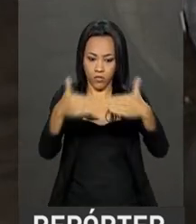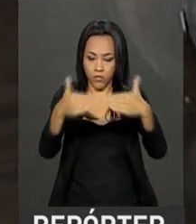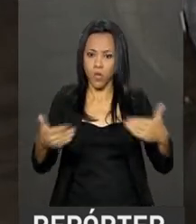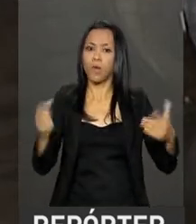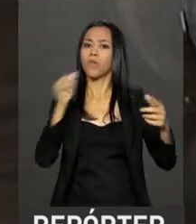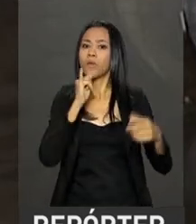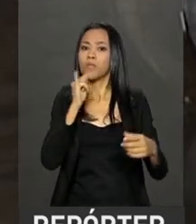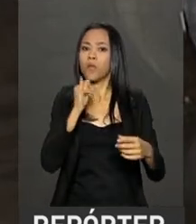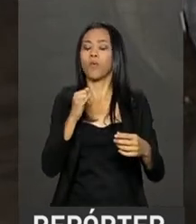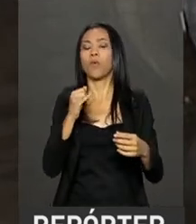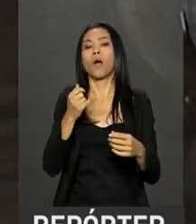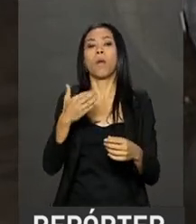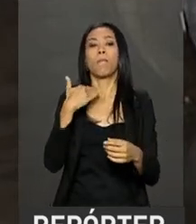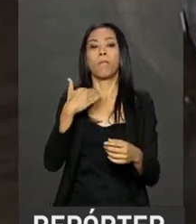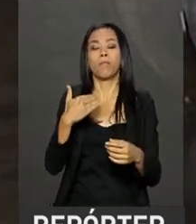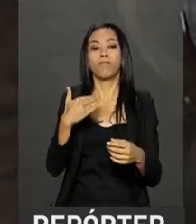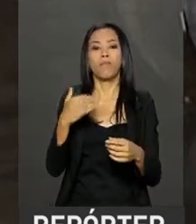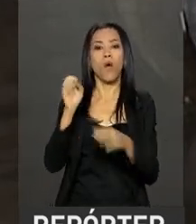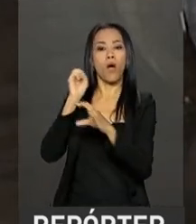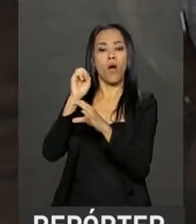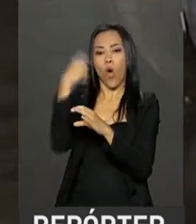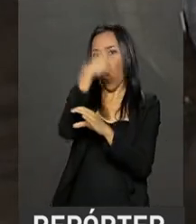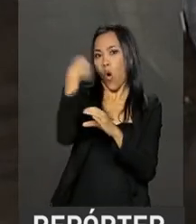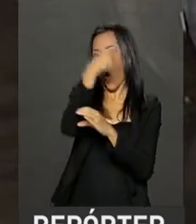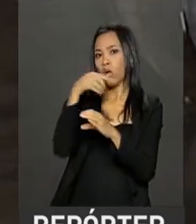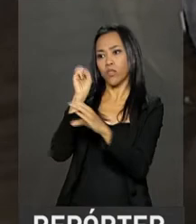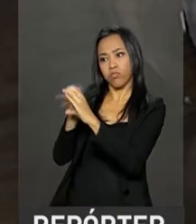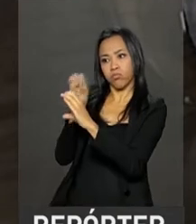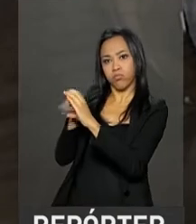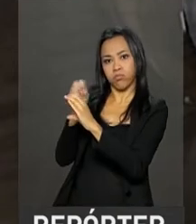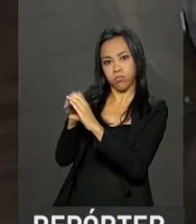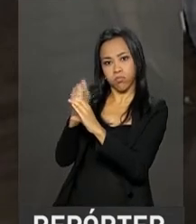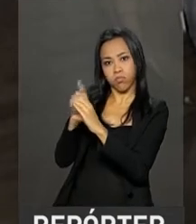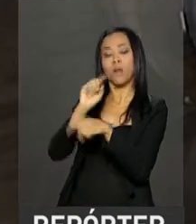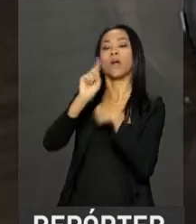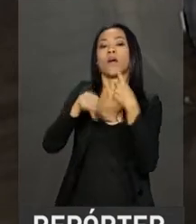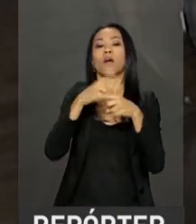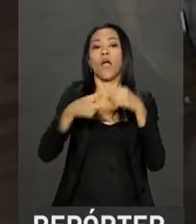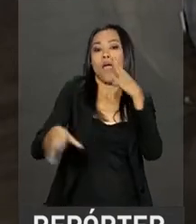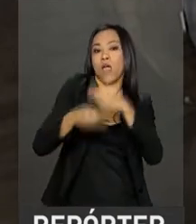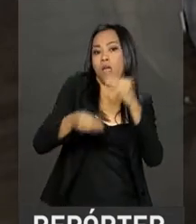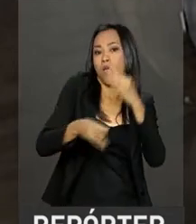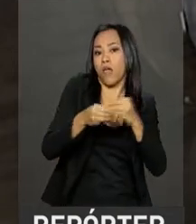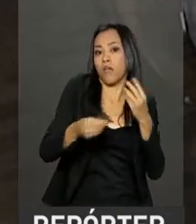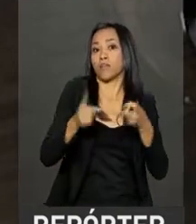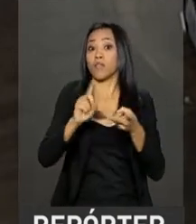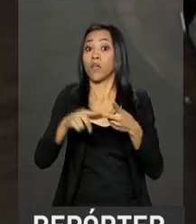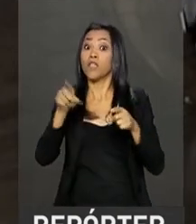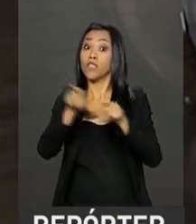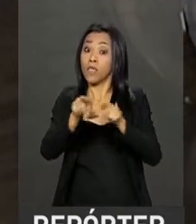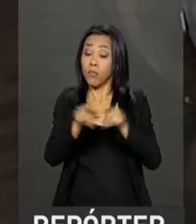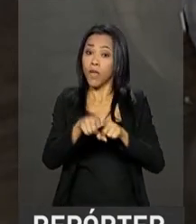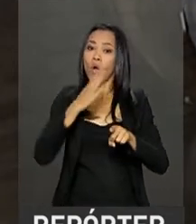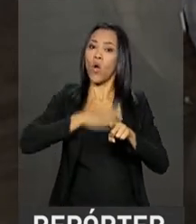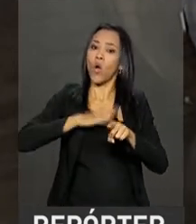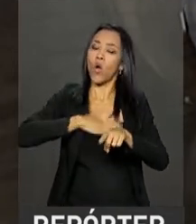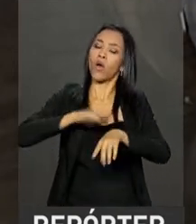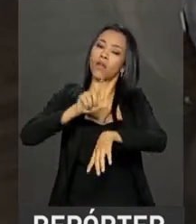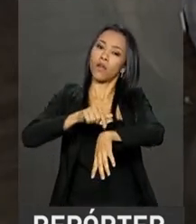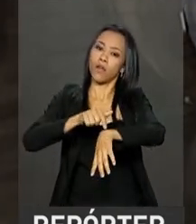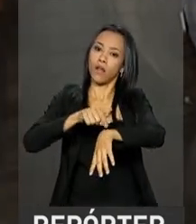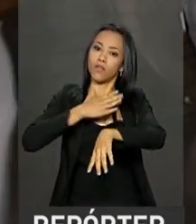acúmulo do uso do banco de horas, horas extras, compensação de jornadas e horário de descanso para a